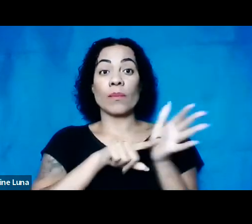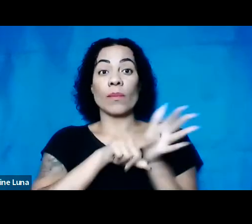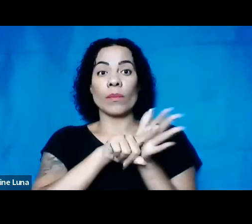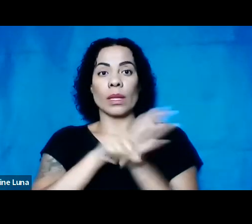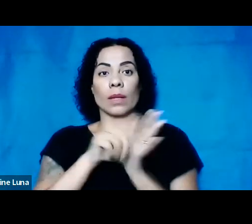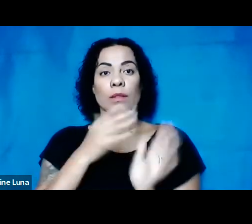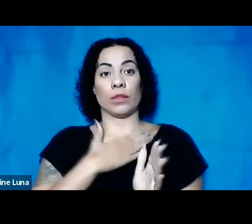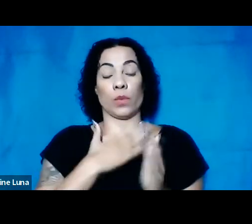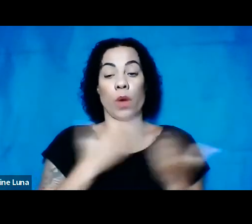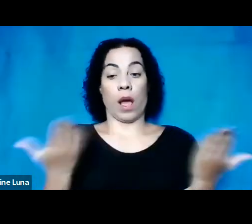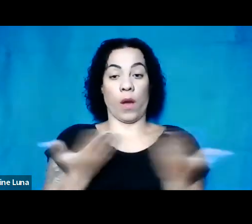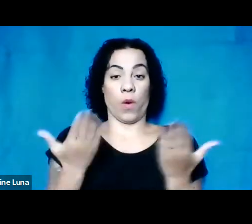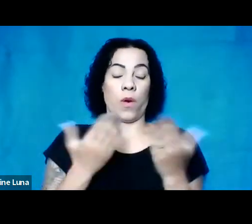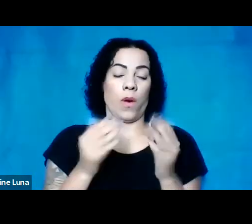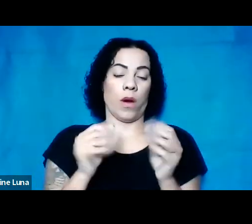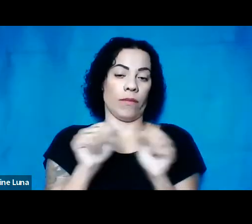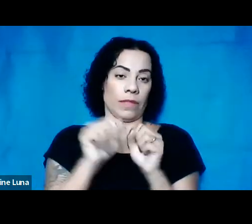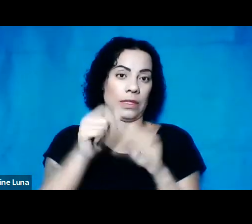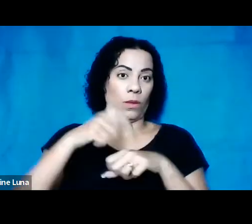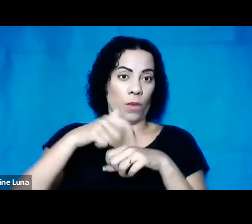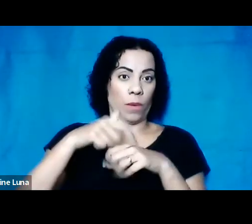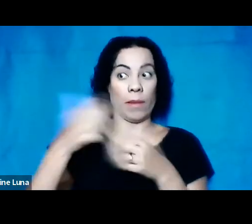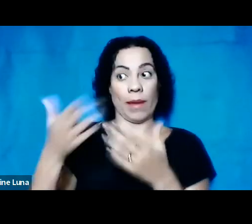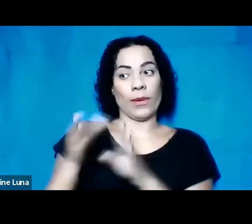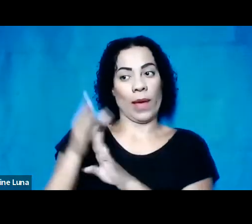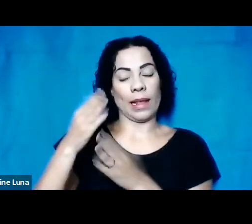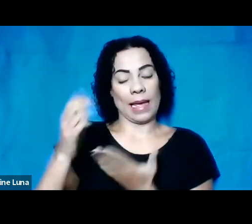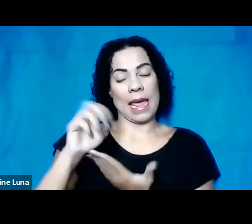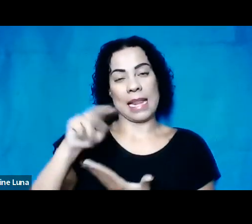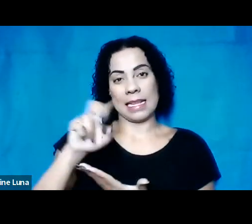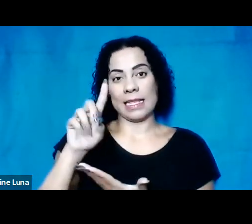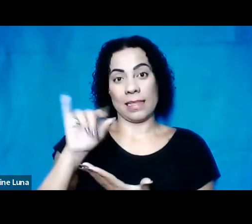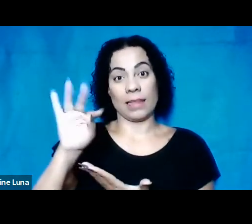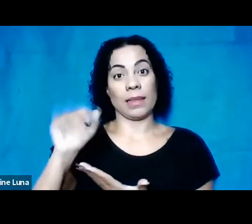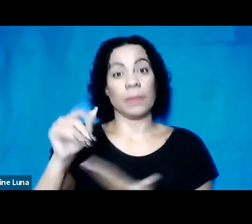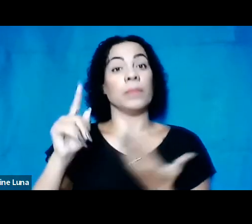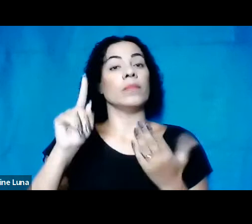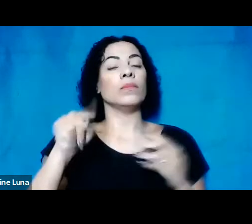no momento, orientada pela Inesita, é exatamente sobre